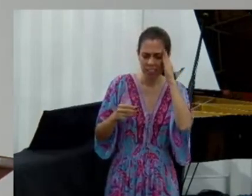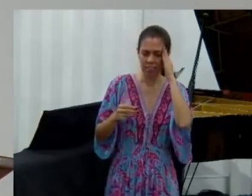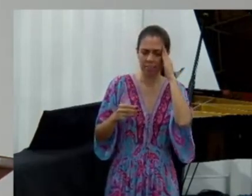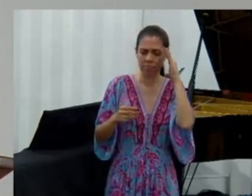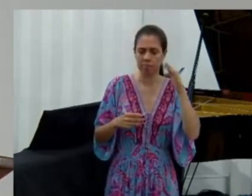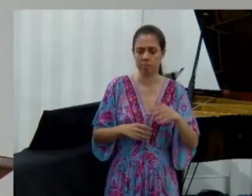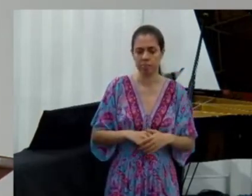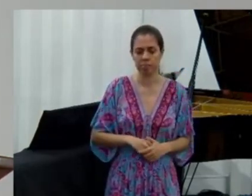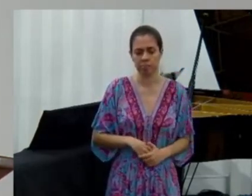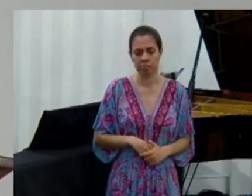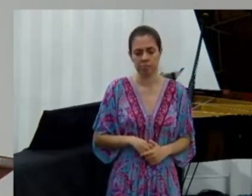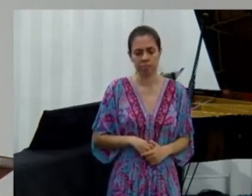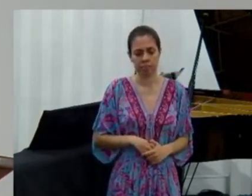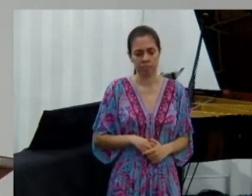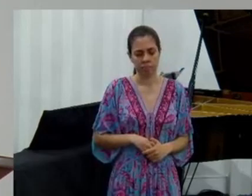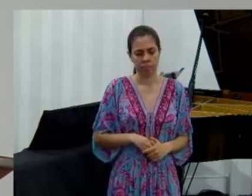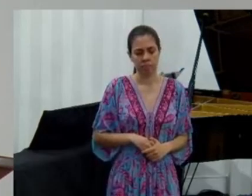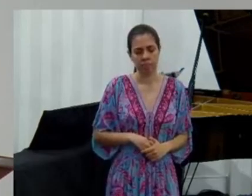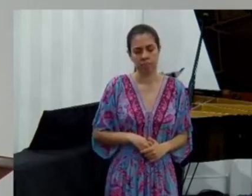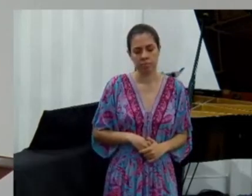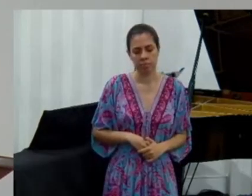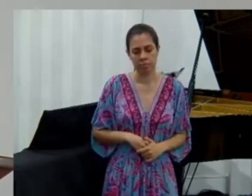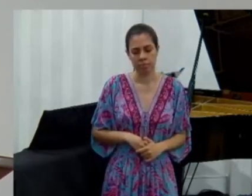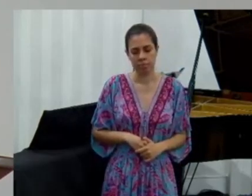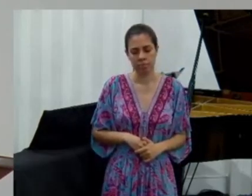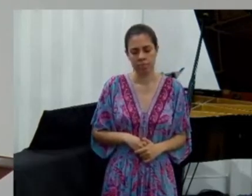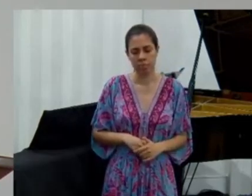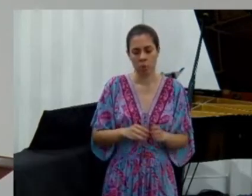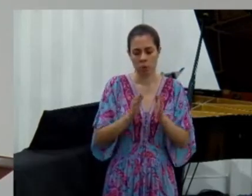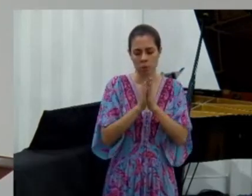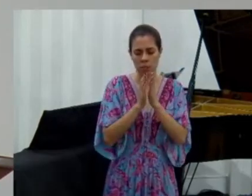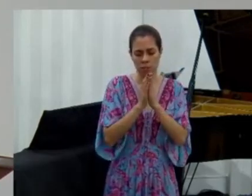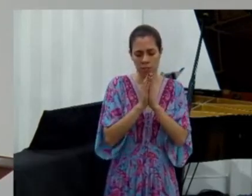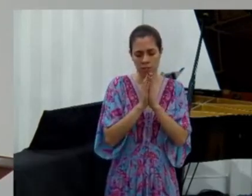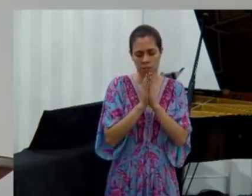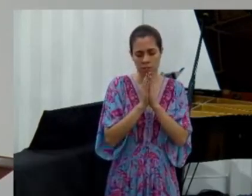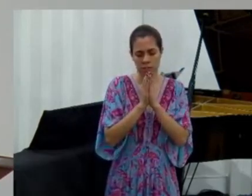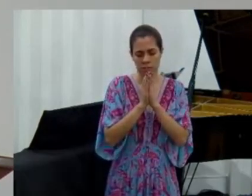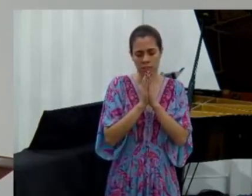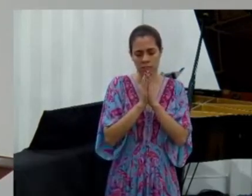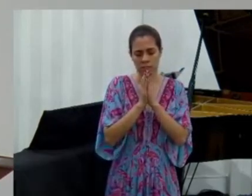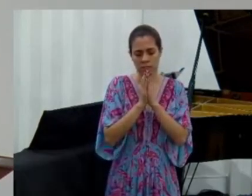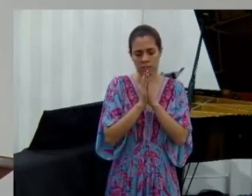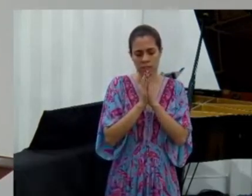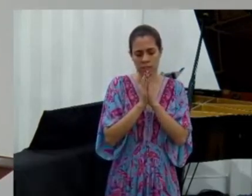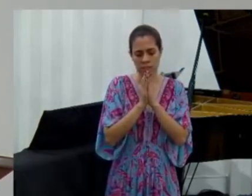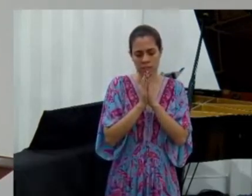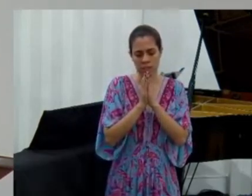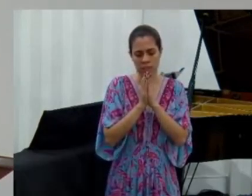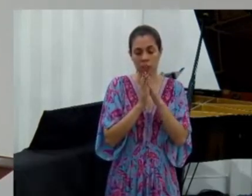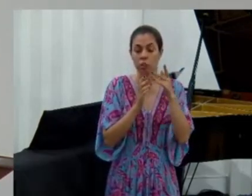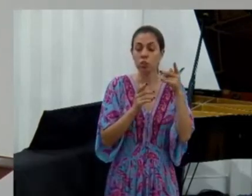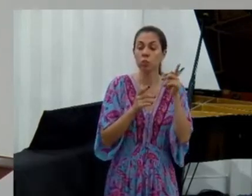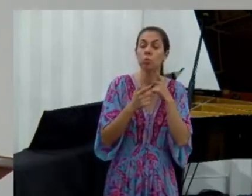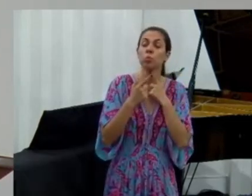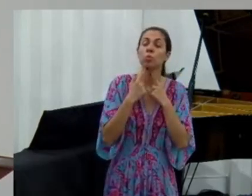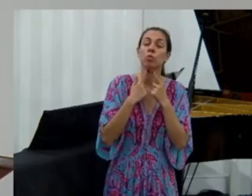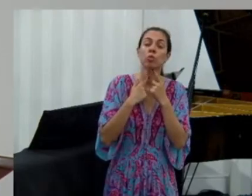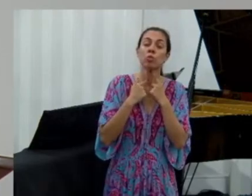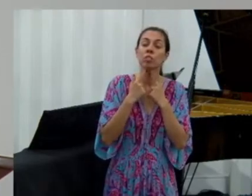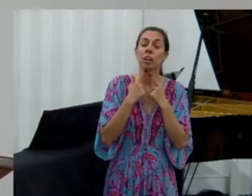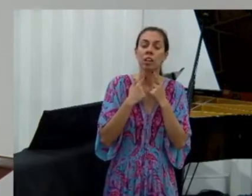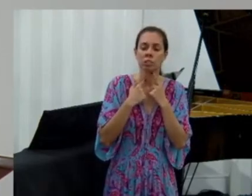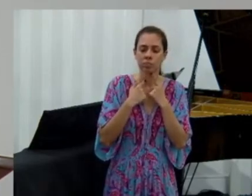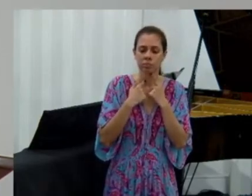um mau destino. E, ó Deus, nossa oração é que, segundo a sua vontade, essa pessoa